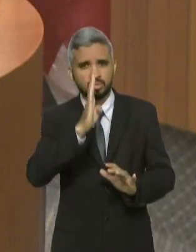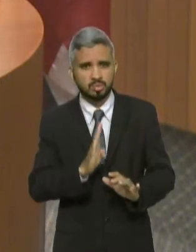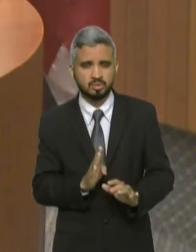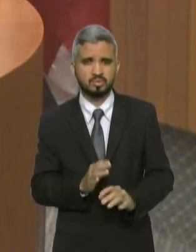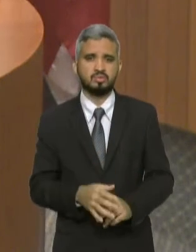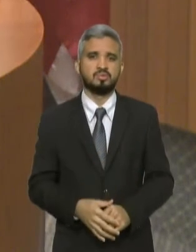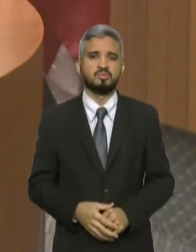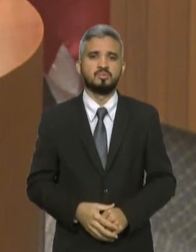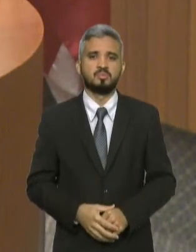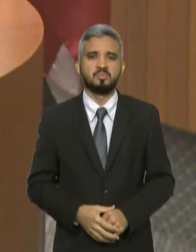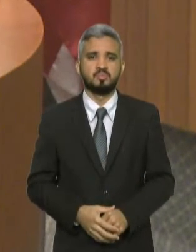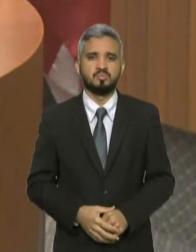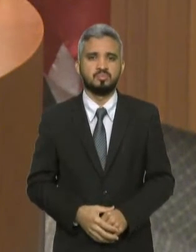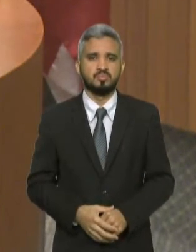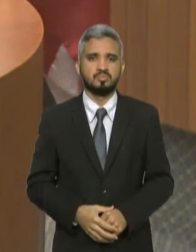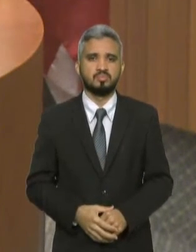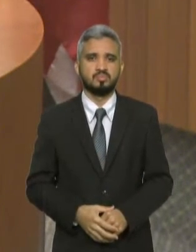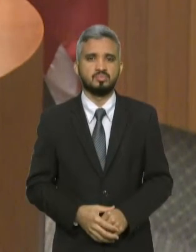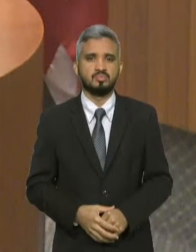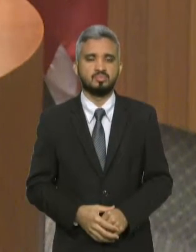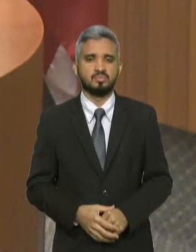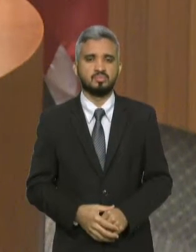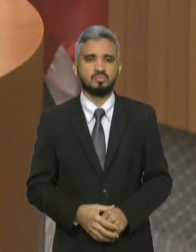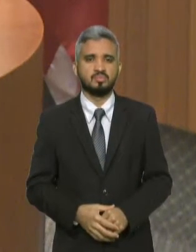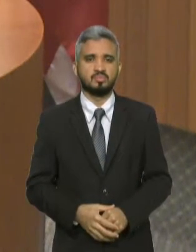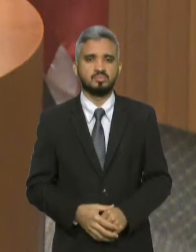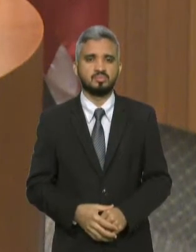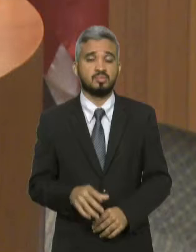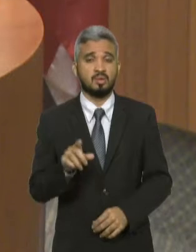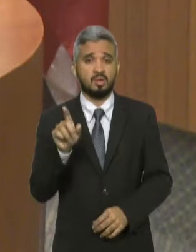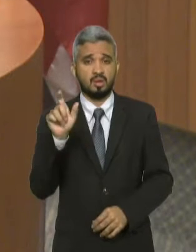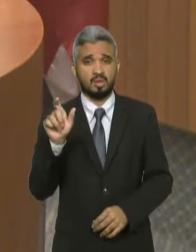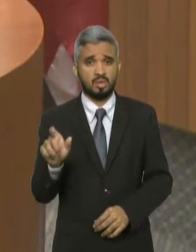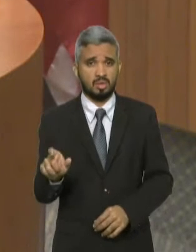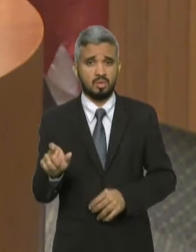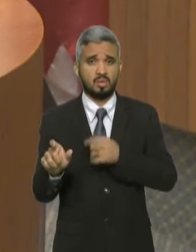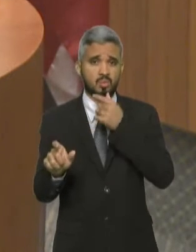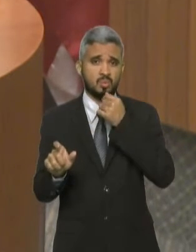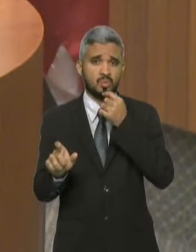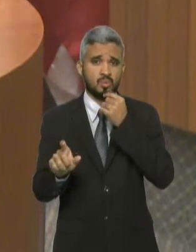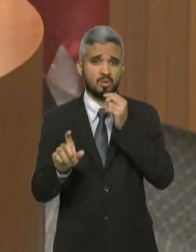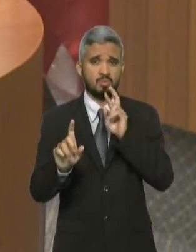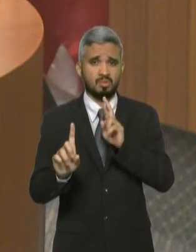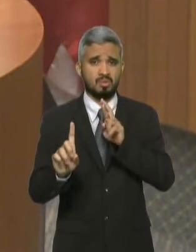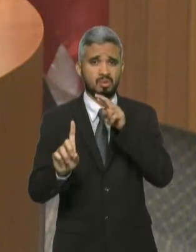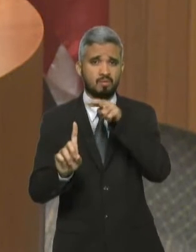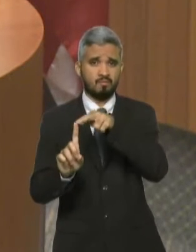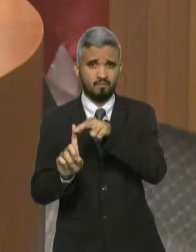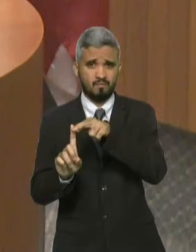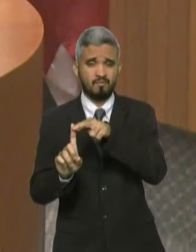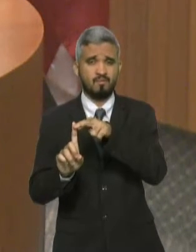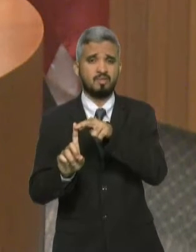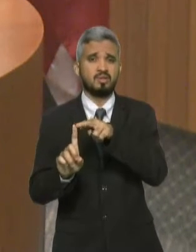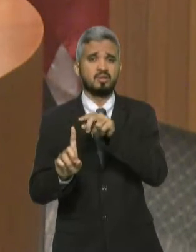que é referência de cultura popular no mundo inteiro,